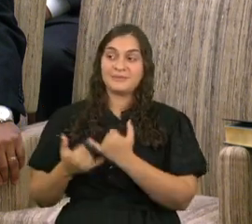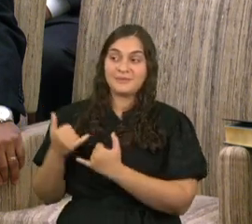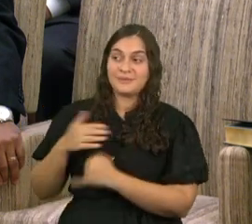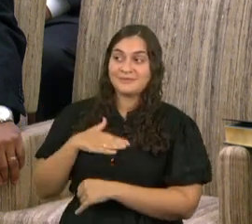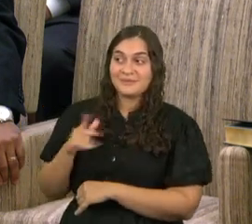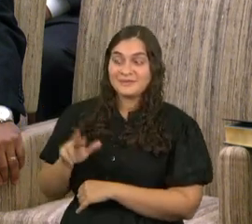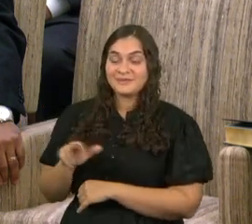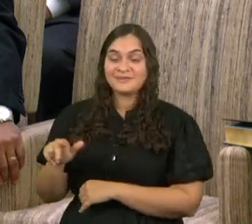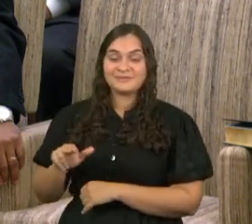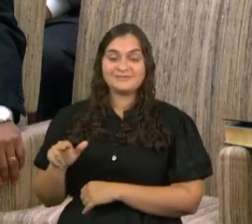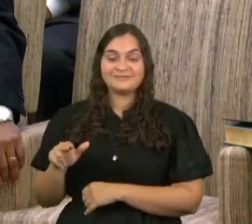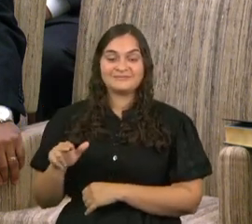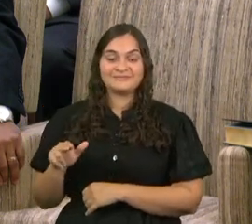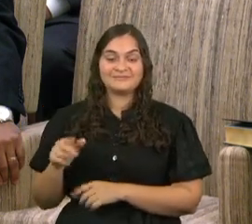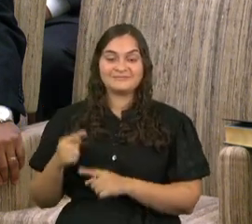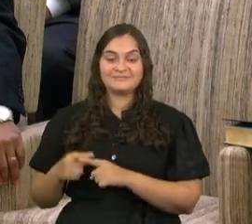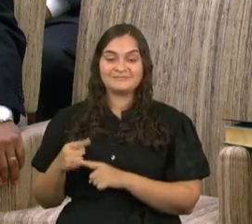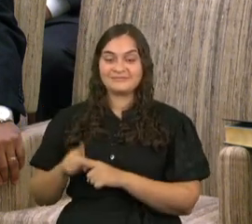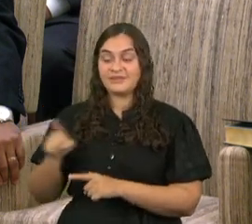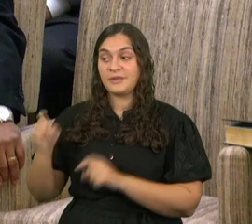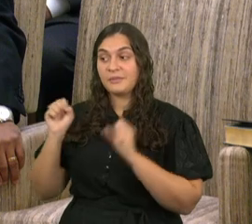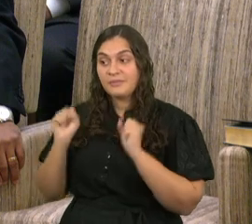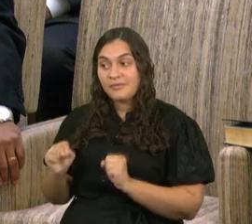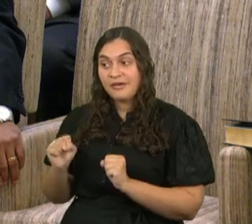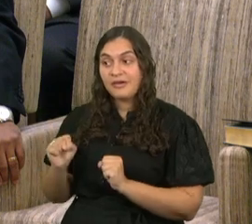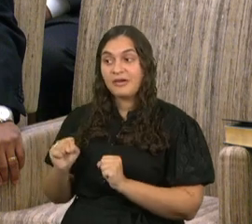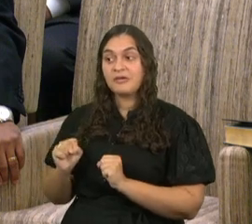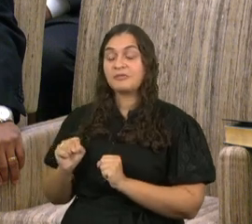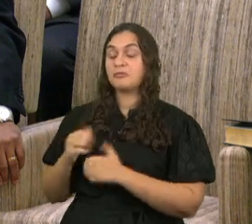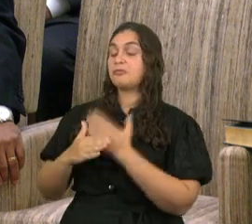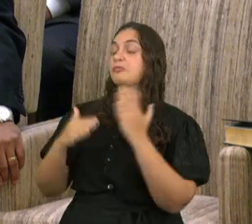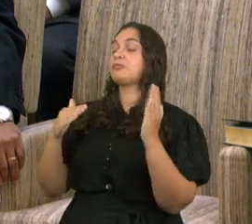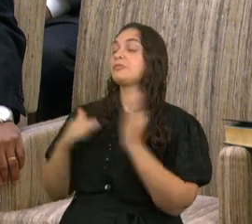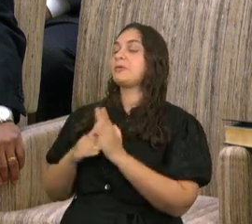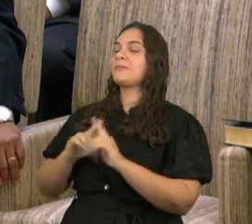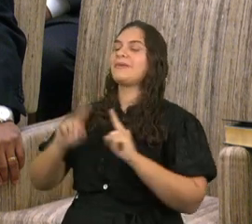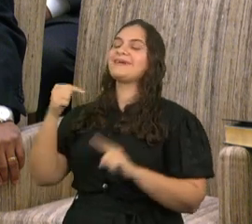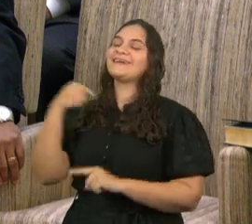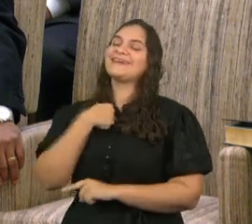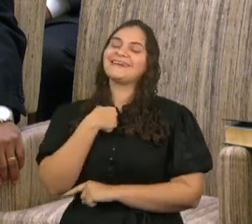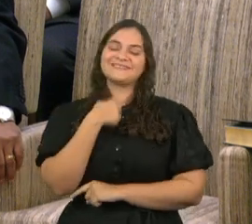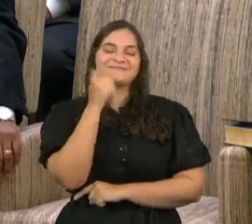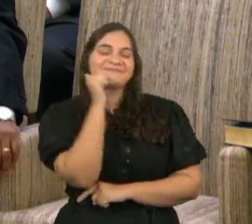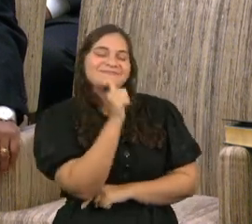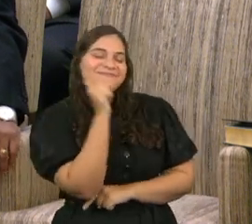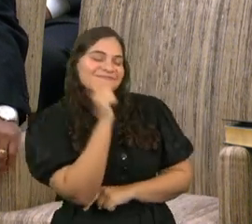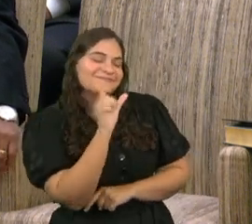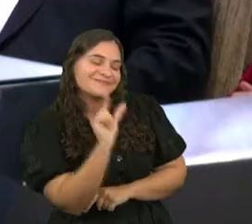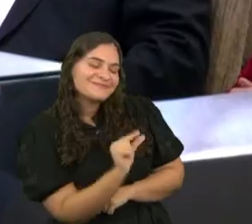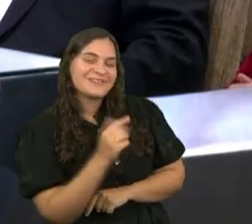irmão. Ele pode ser tudo, mas eu sou a mocinha do papai.